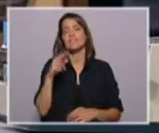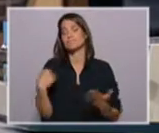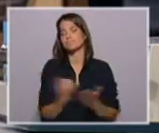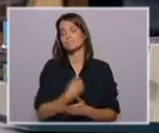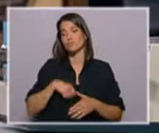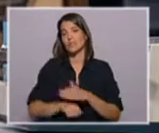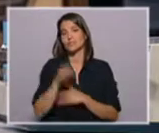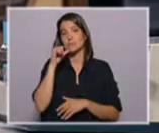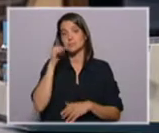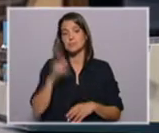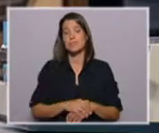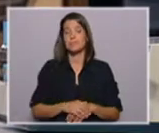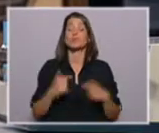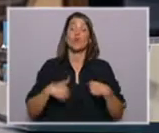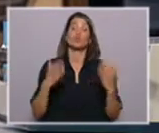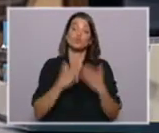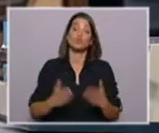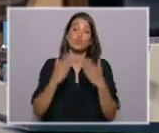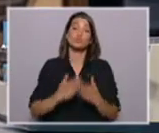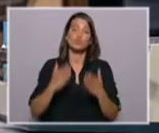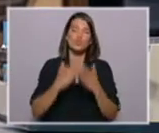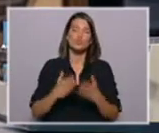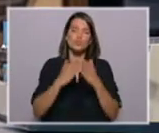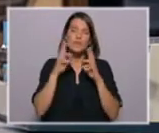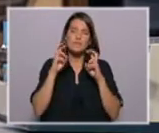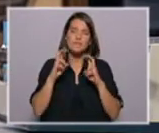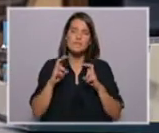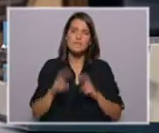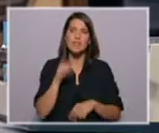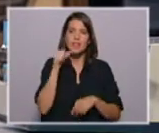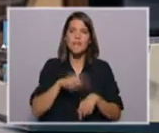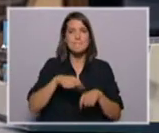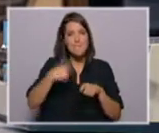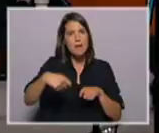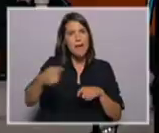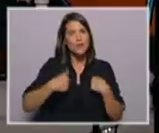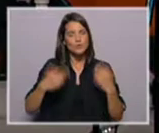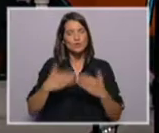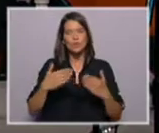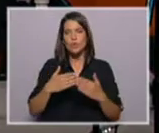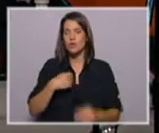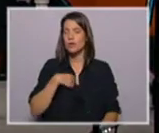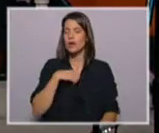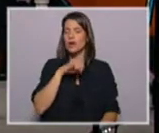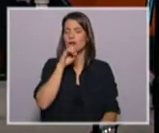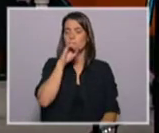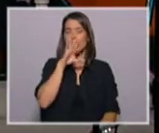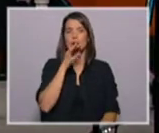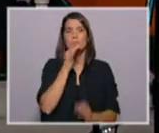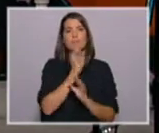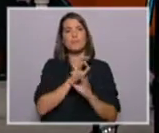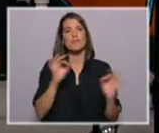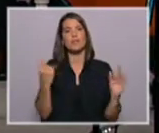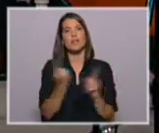mais o que foi esse período, eu fico absolutamente maravilhado com tudo aquilo que foi feito.